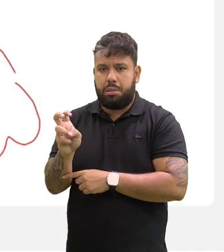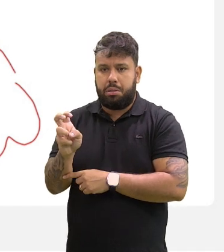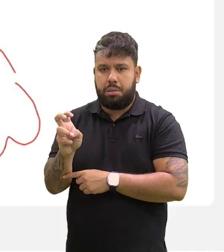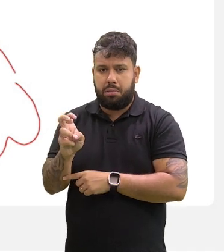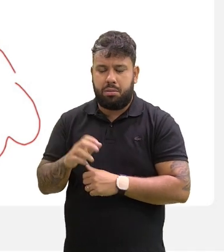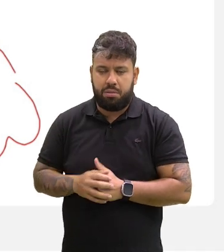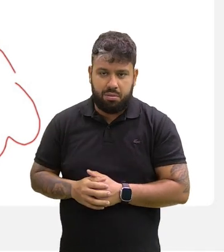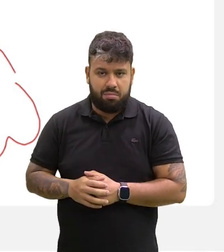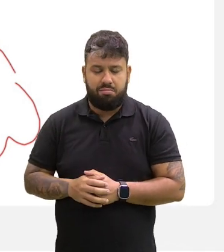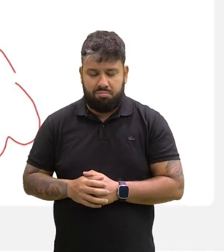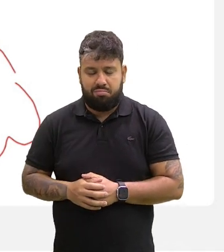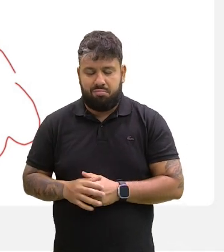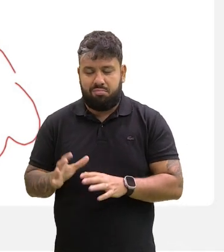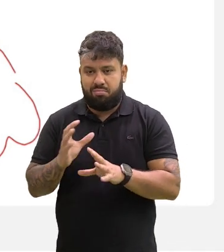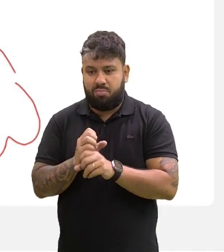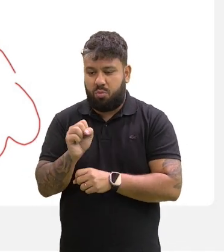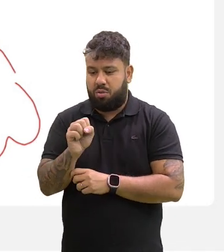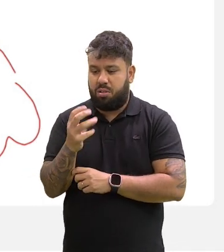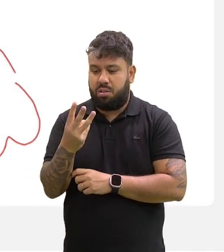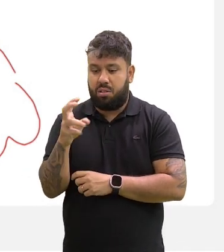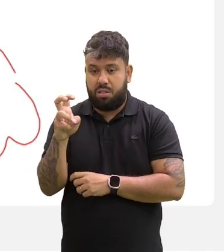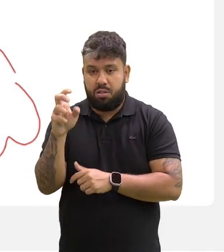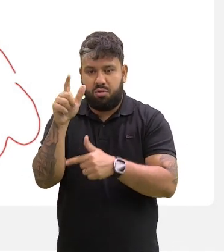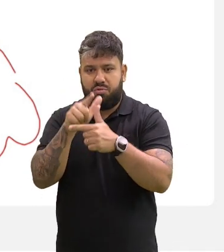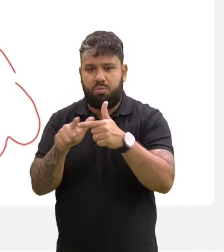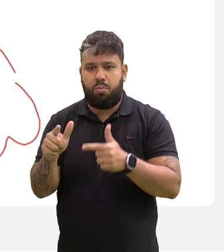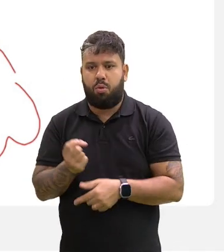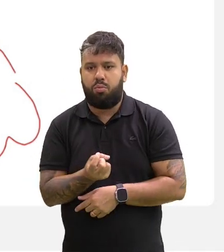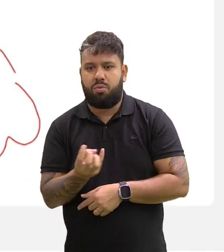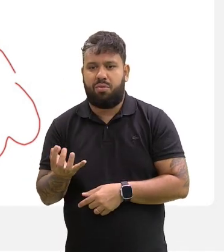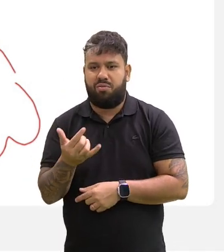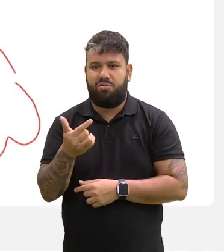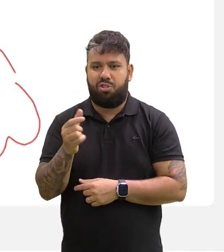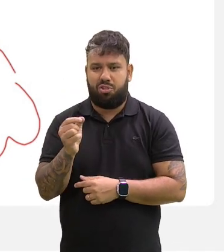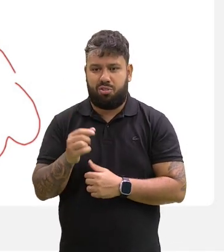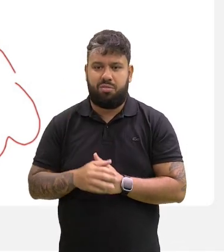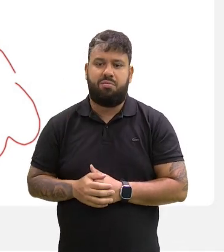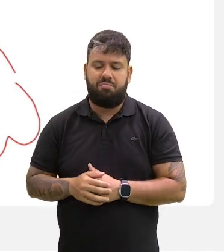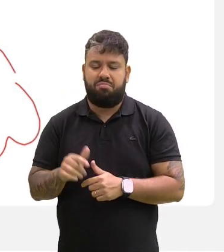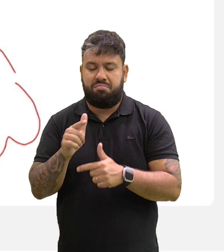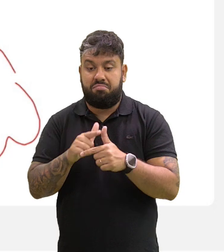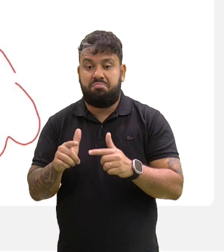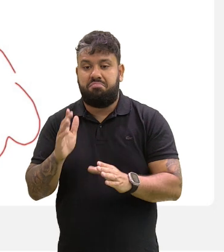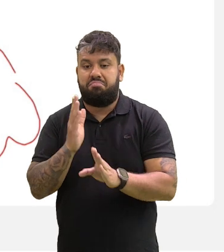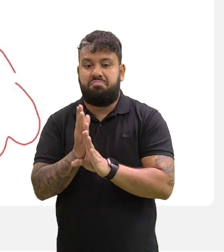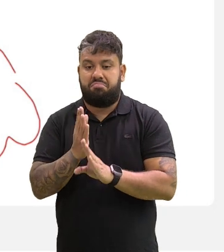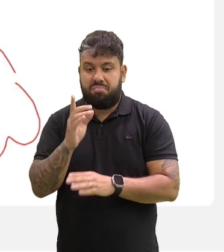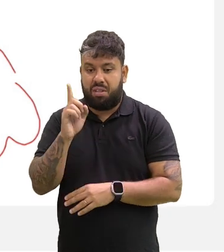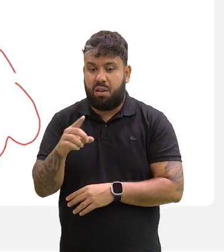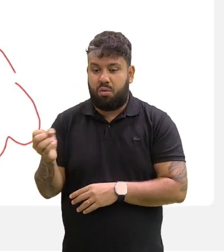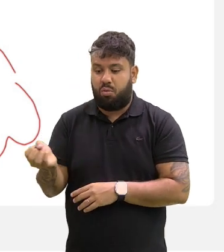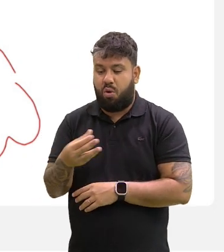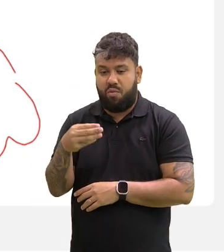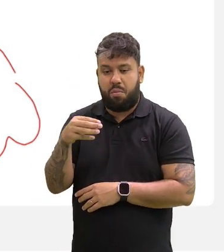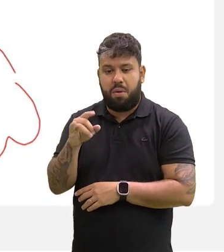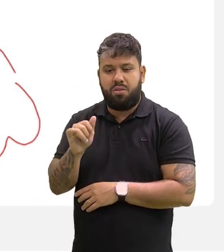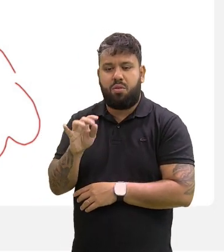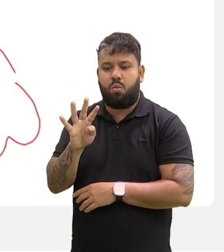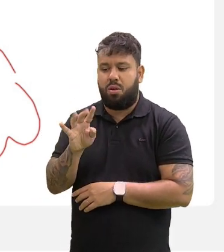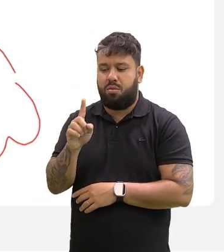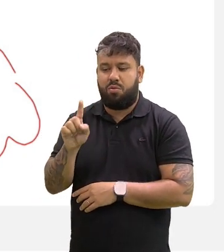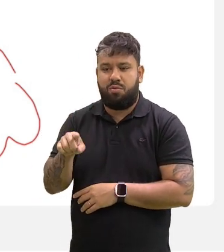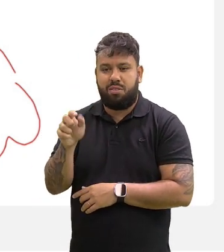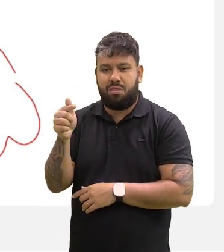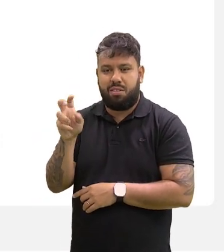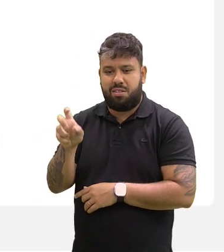15. 835 dividido por 20. Fazendo essa divisão, eu chego à conclusão que a nova média é